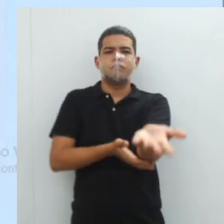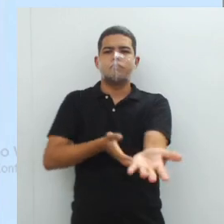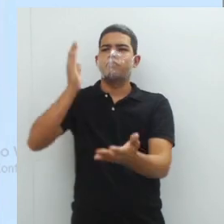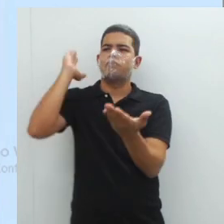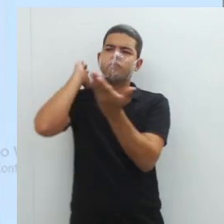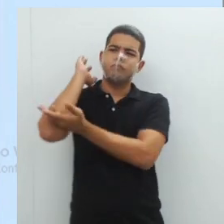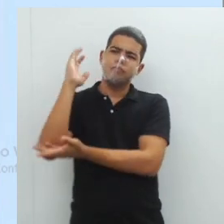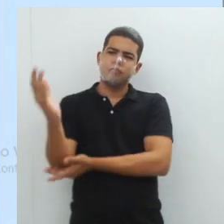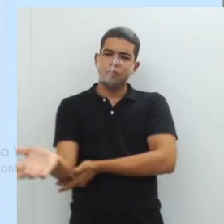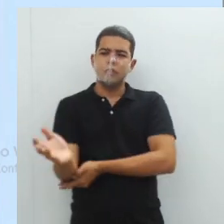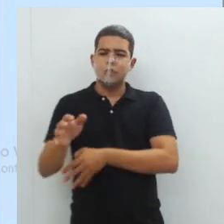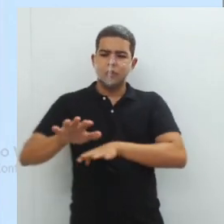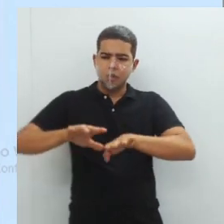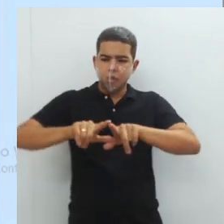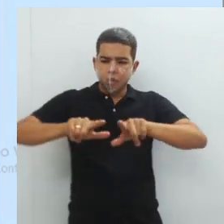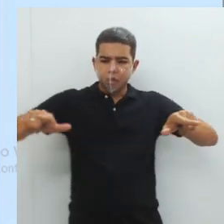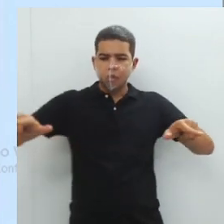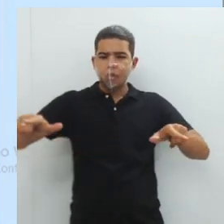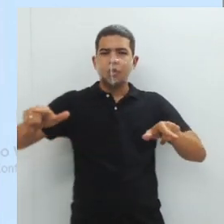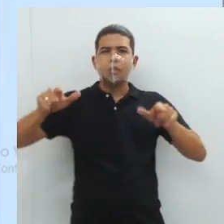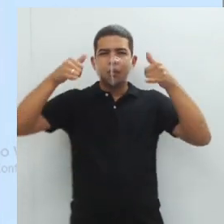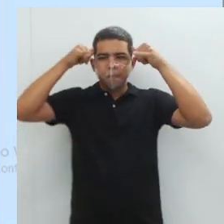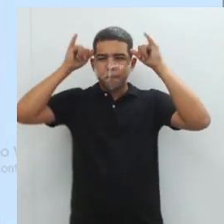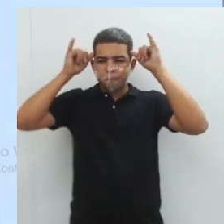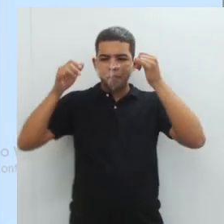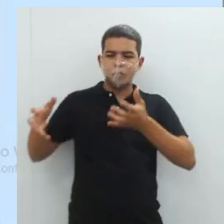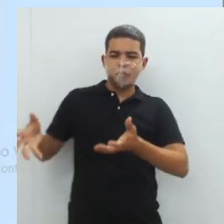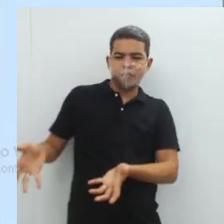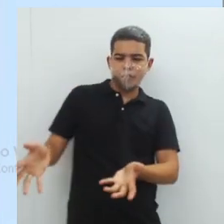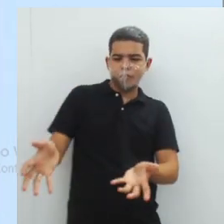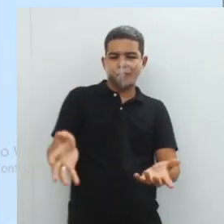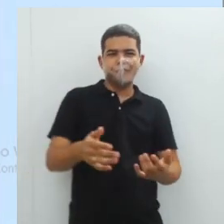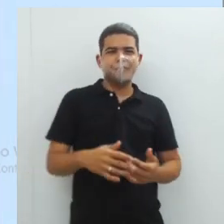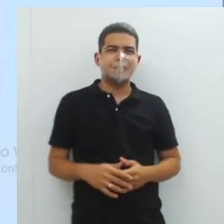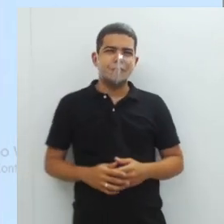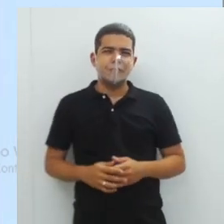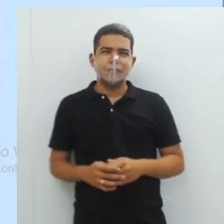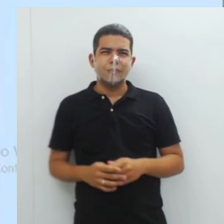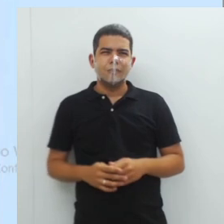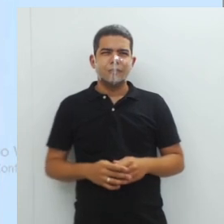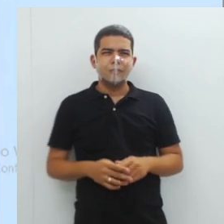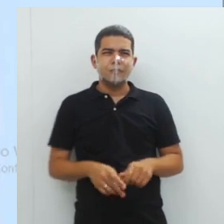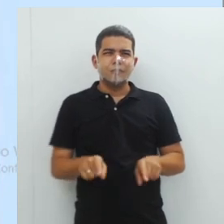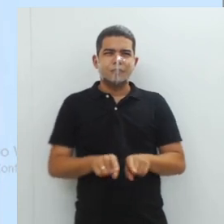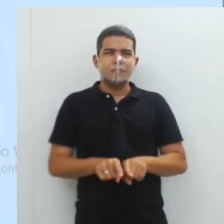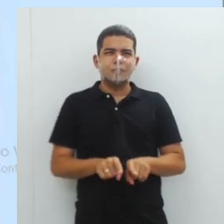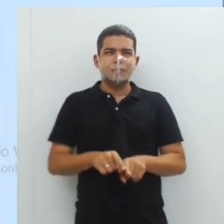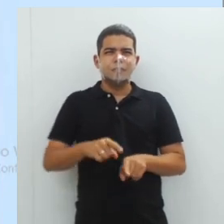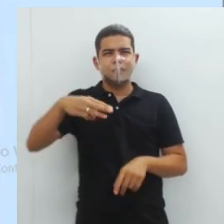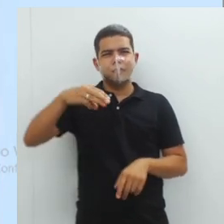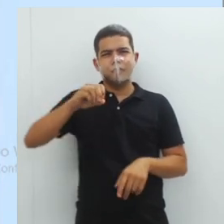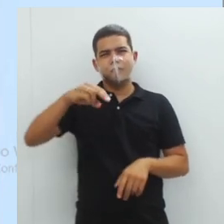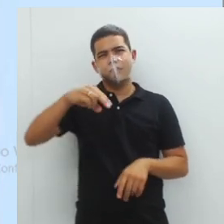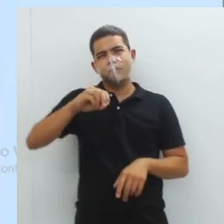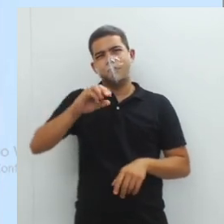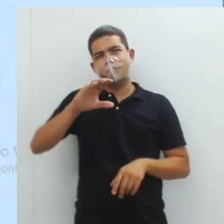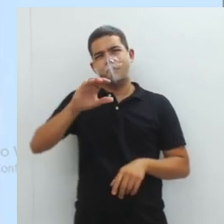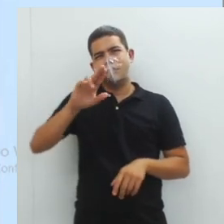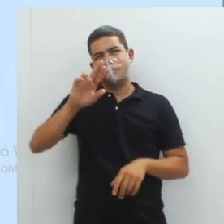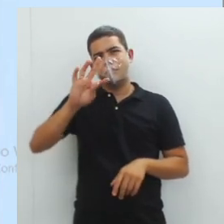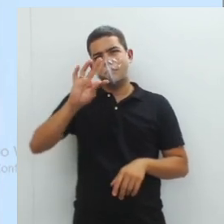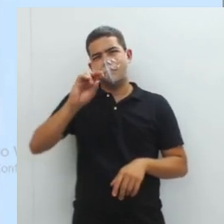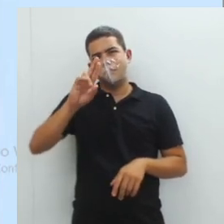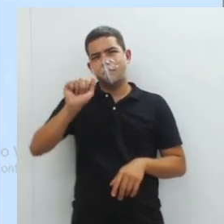só em capim, o solo está desprotegido. Ou então na prática de monoculturas, quando a gente começa a cultivar só uma cultura naquele local, tem um desgaste do solo e